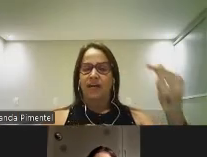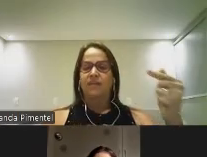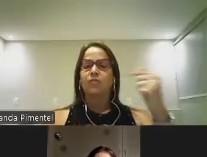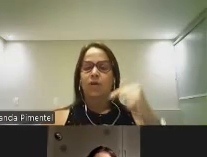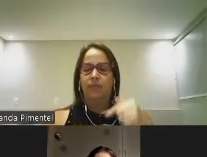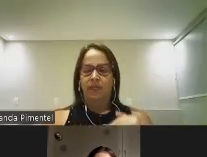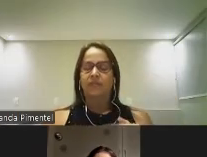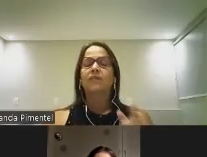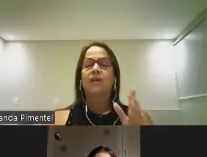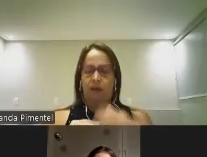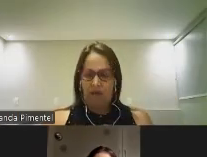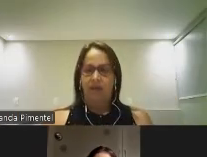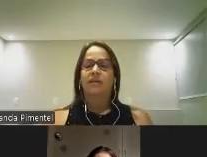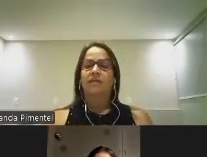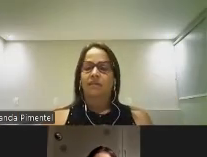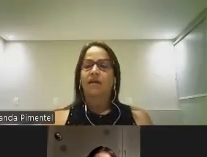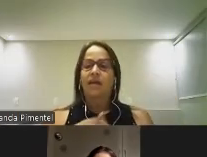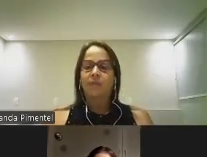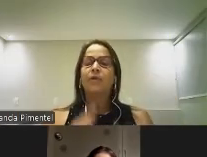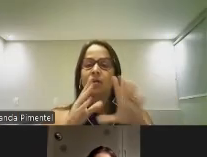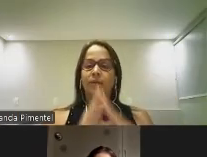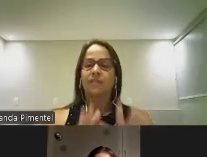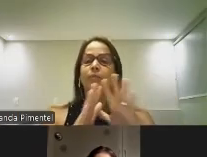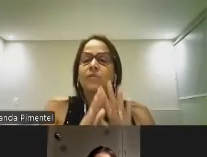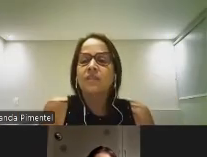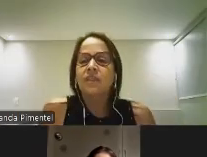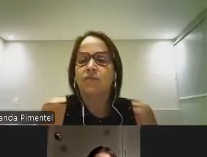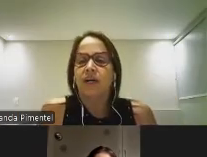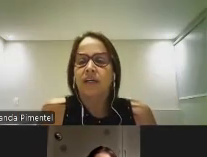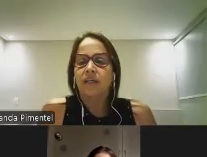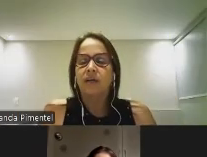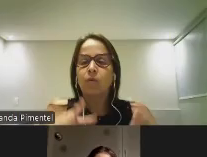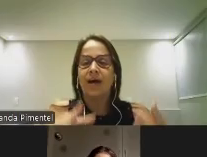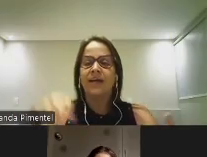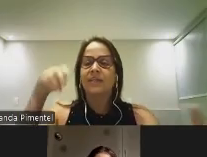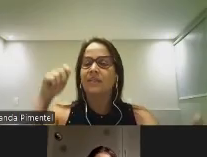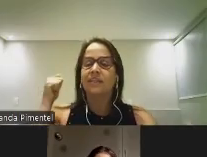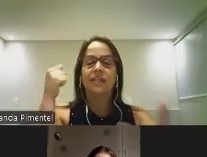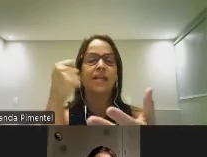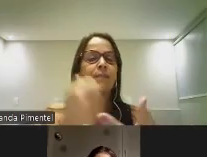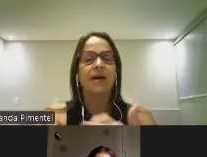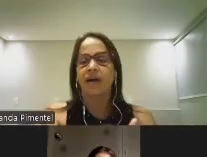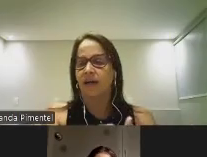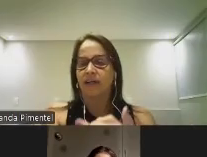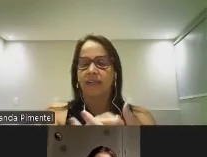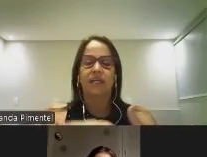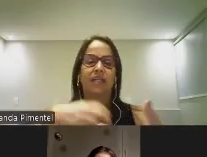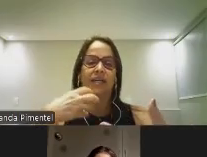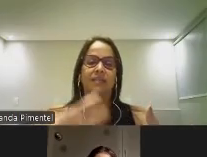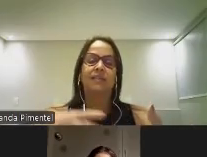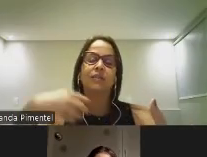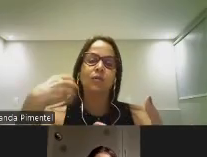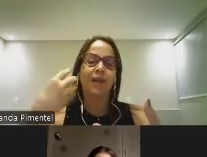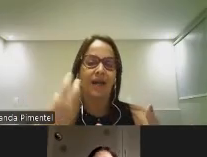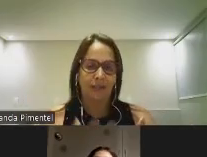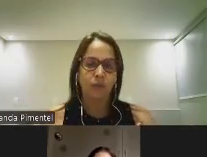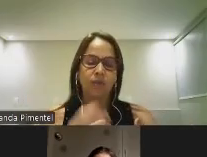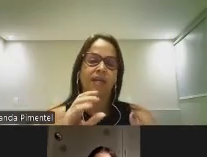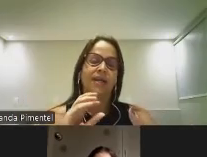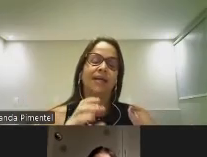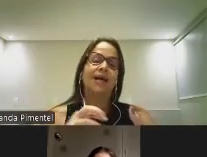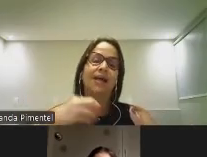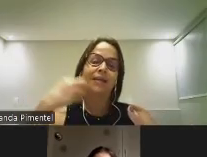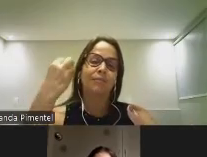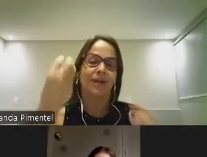mais eficaz do que o aparelho intraoral. É porque ele é uma pressão positiva. É o ar que entra na marra. Ele é